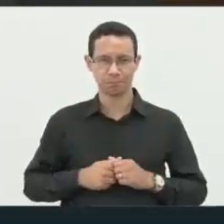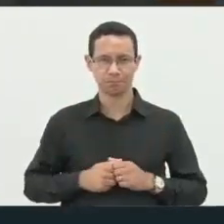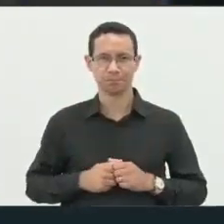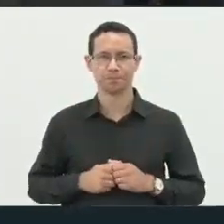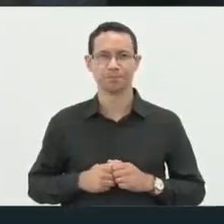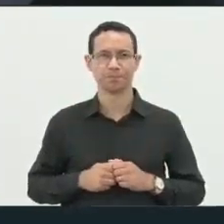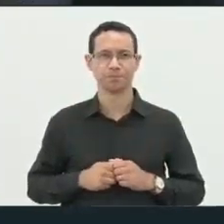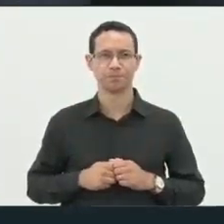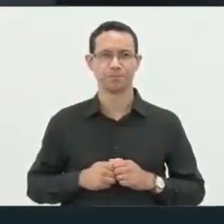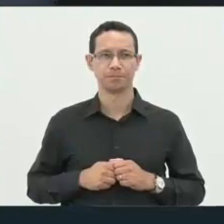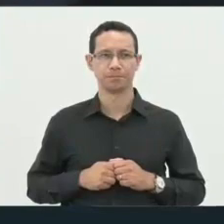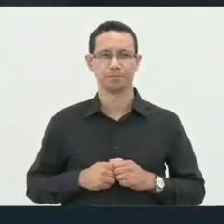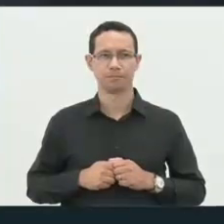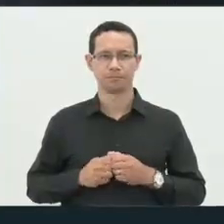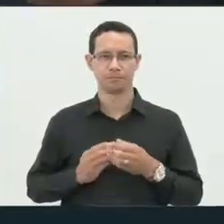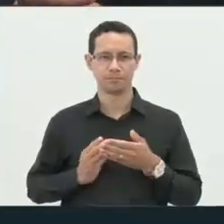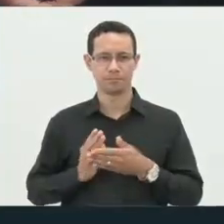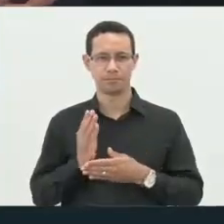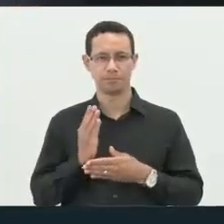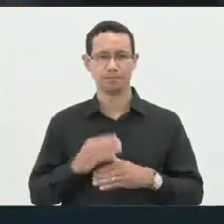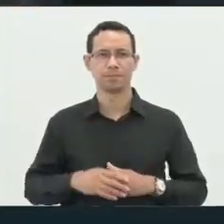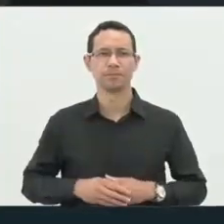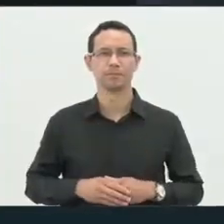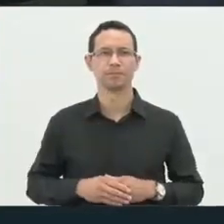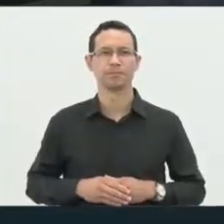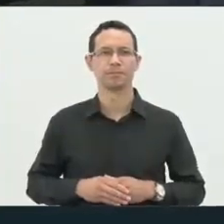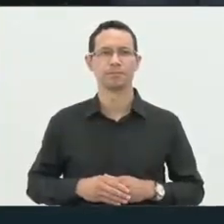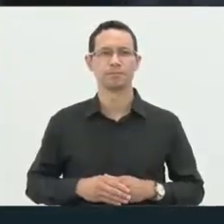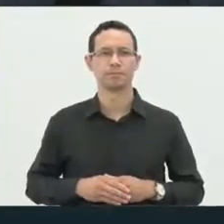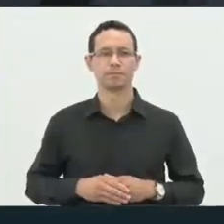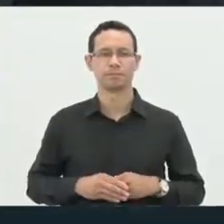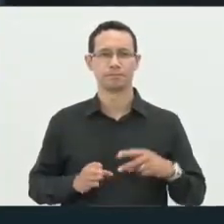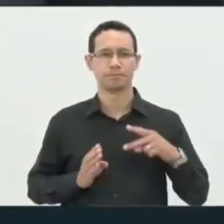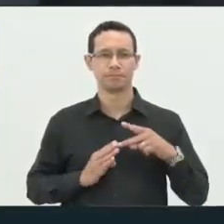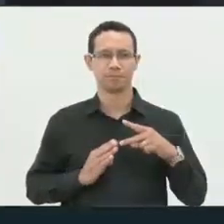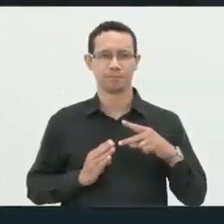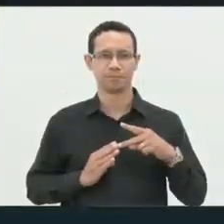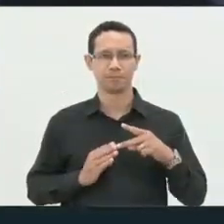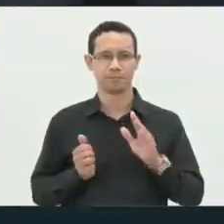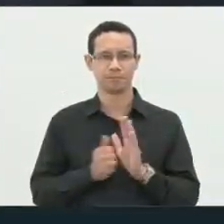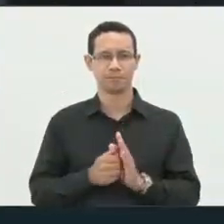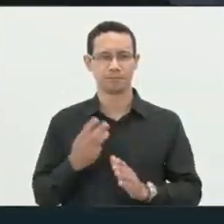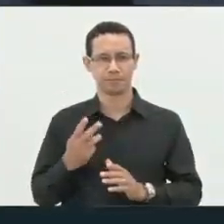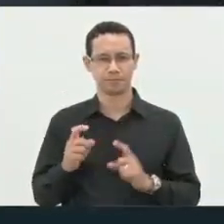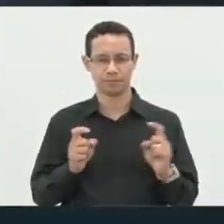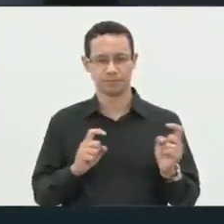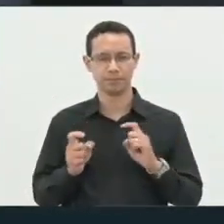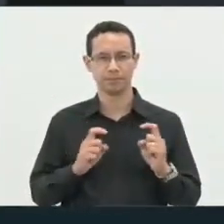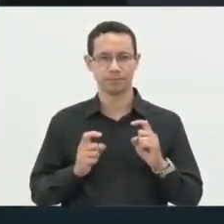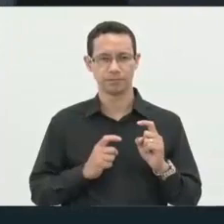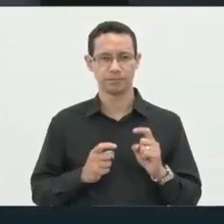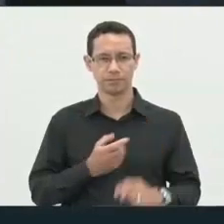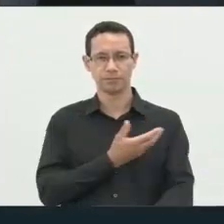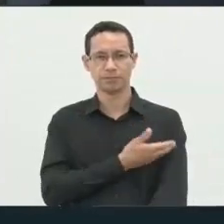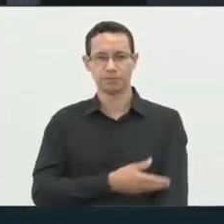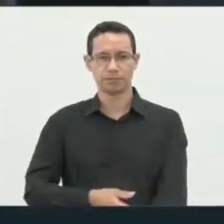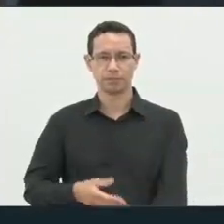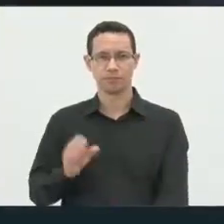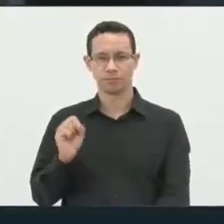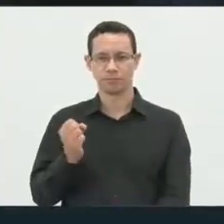manifestem aprovado 2 terceira sessão ordinária de 8 de fevereiro de 2023